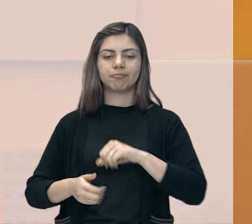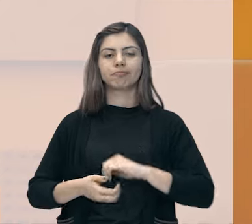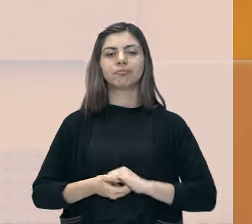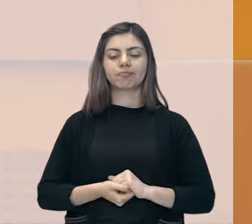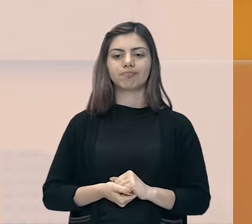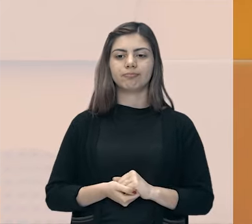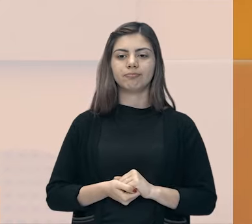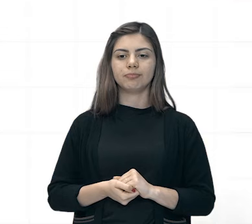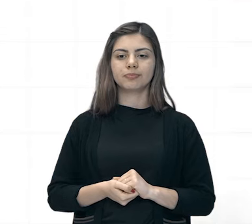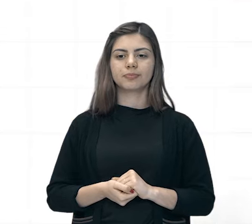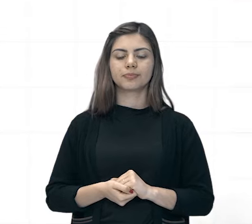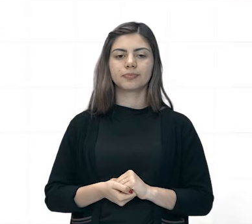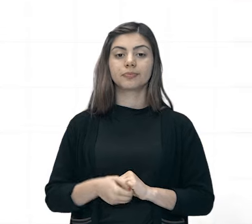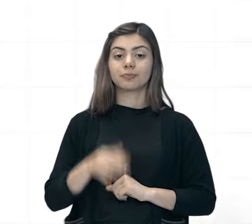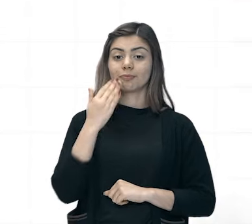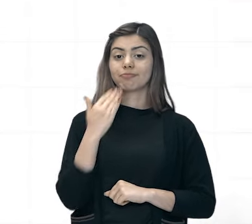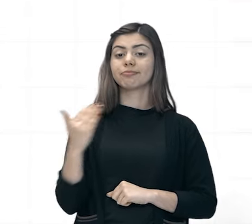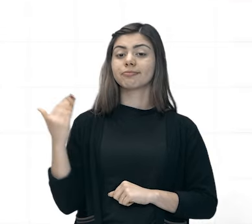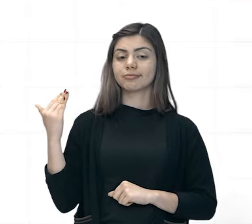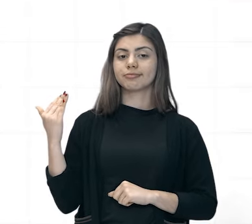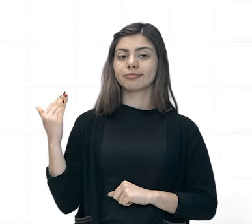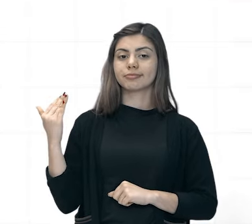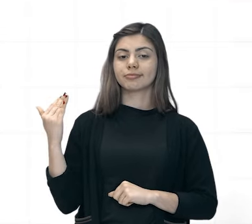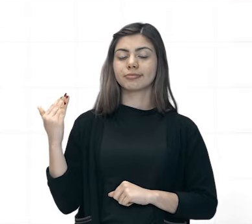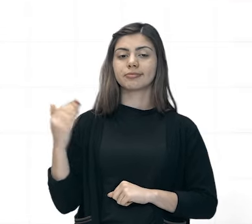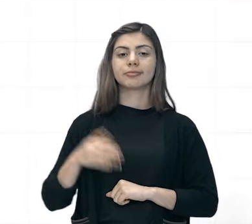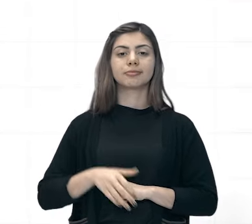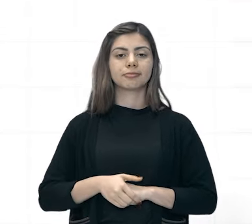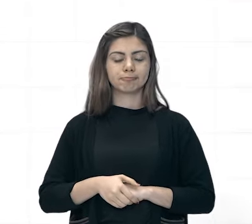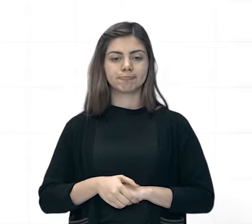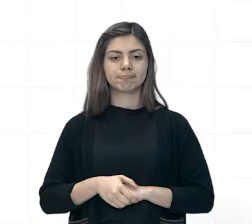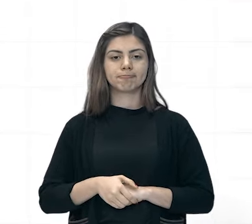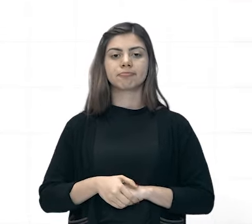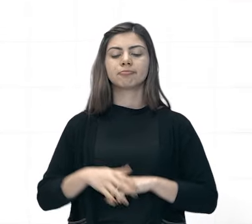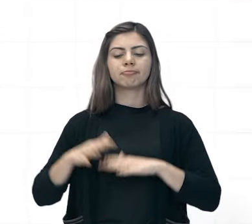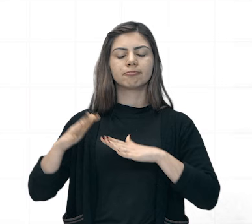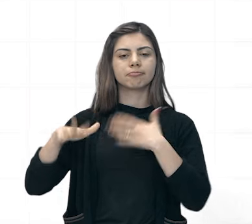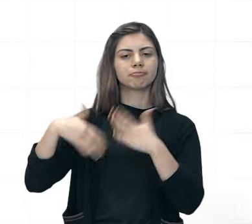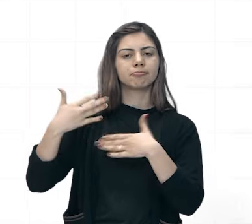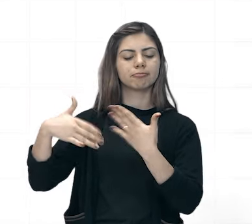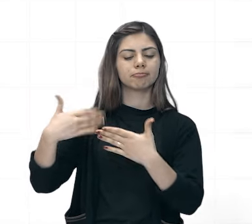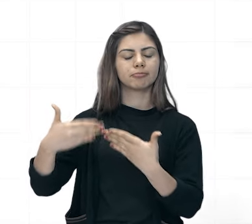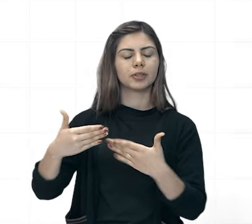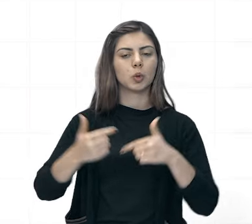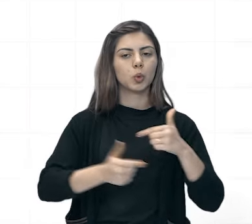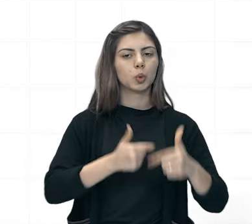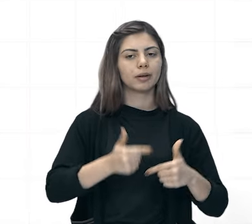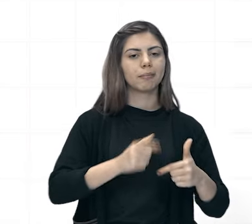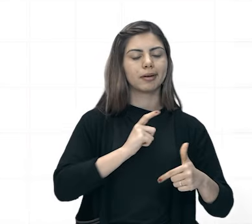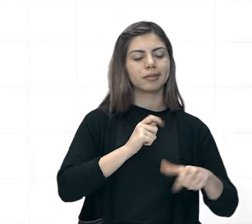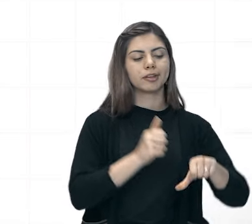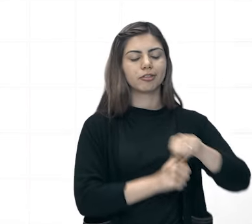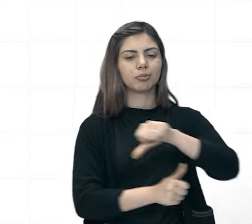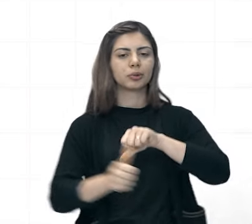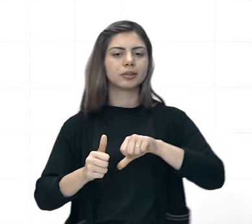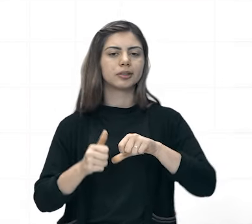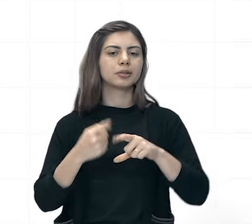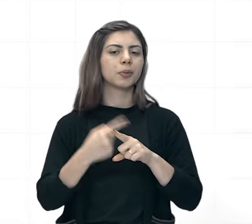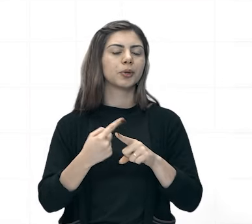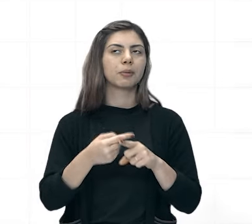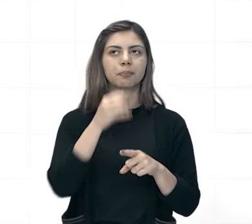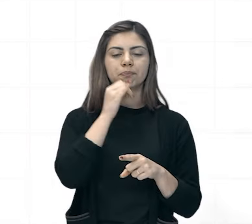tá bom? Olha só o que diz a nossa cartela. Ao longo dos anos, o trabalho mudou devido a fatores como estilo